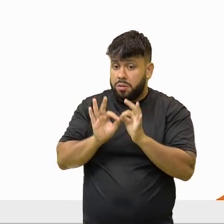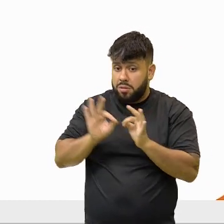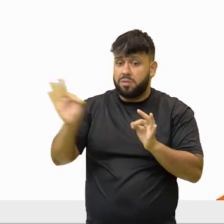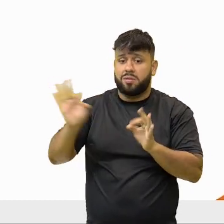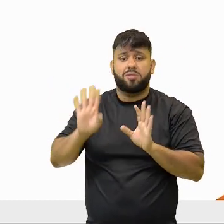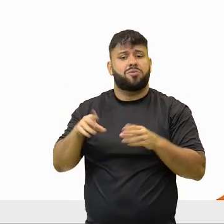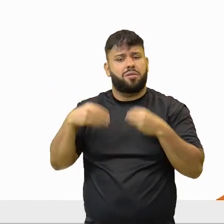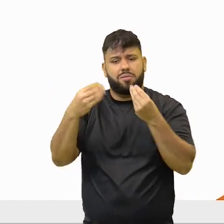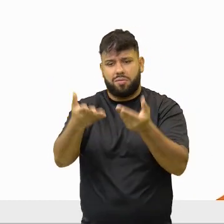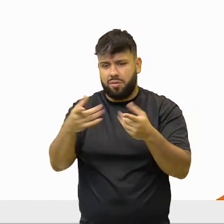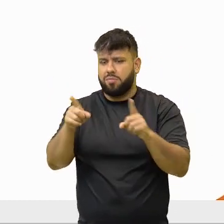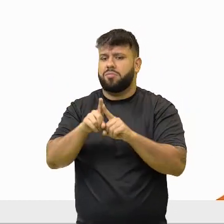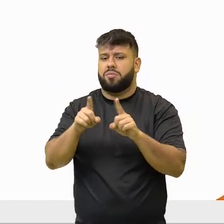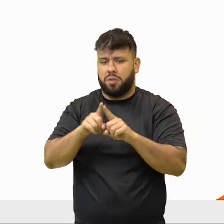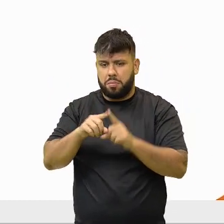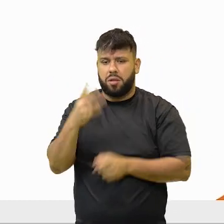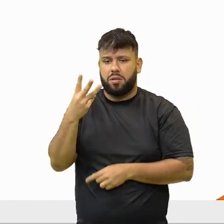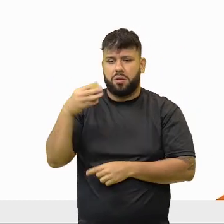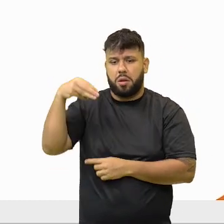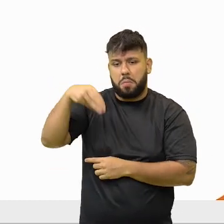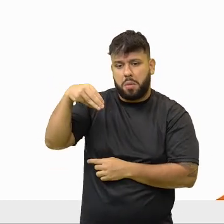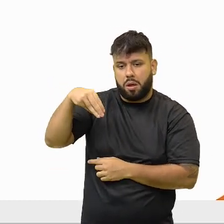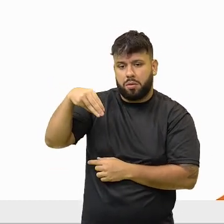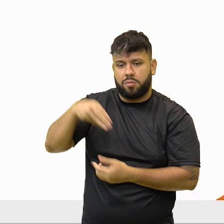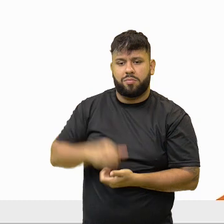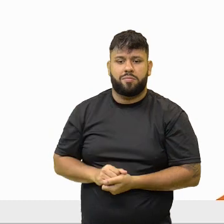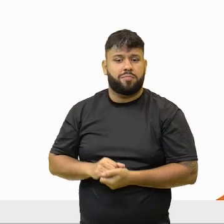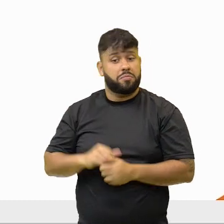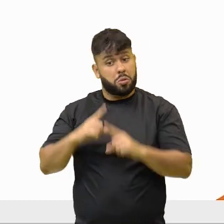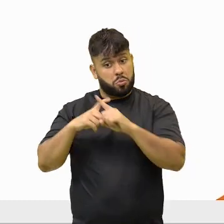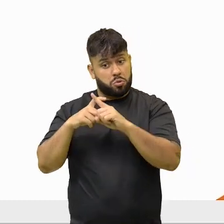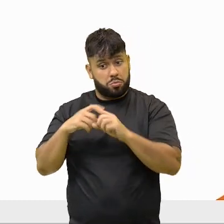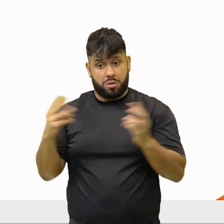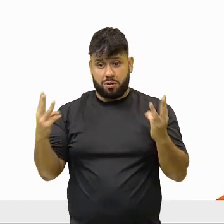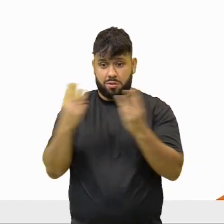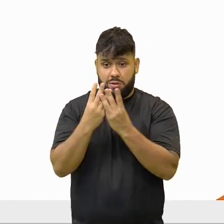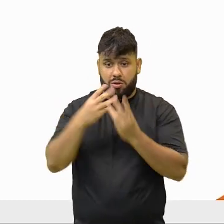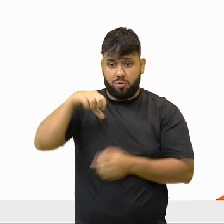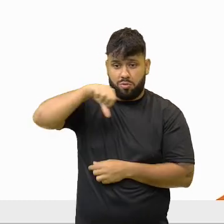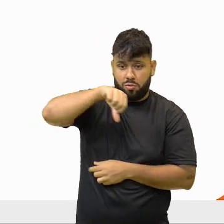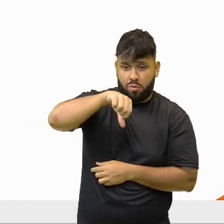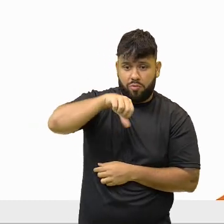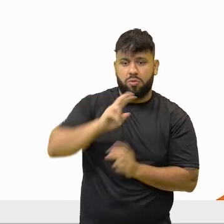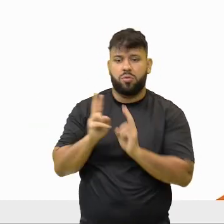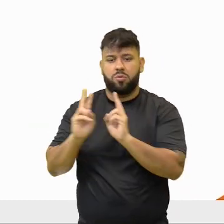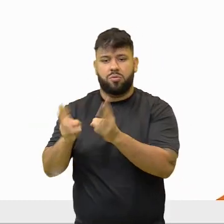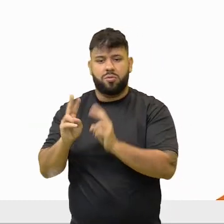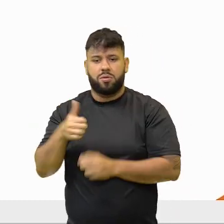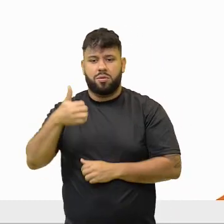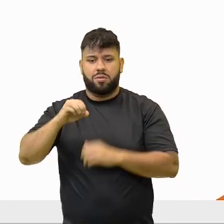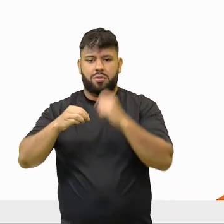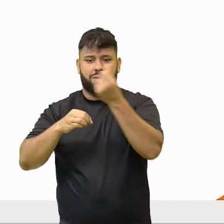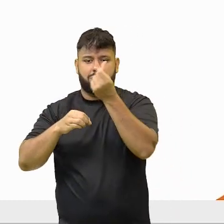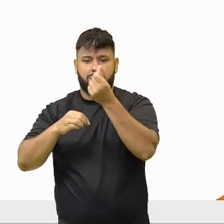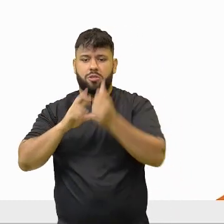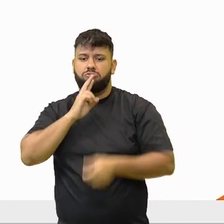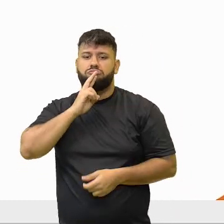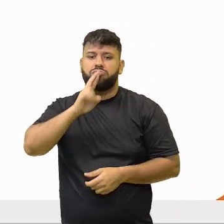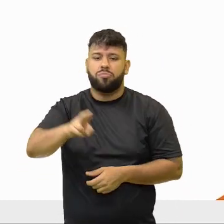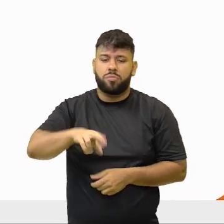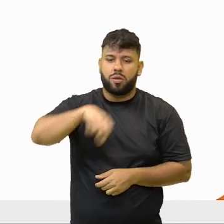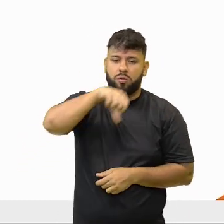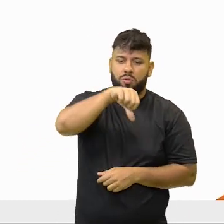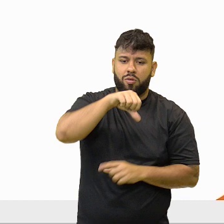placas já foi dada, nesse caso 3 metros. Você multiplica o 3 e o 3 vezes 3, 9, repete 10 a sexta. E a nossa DDP acaba